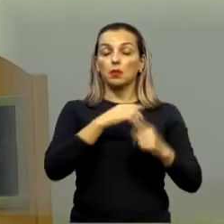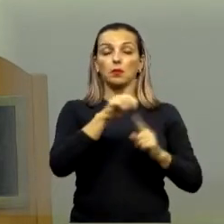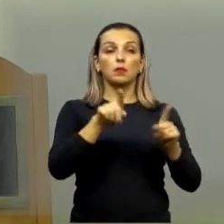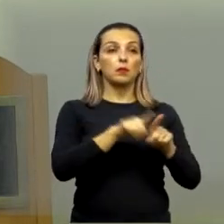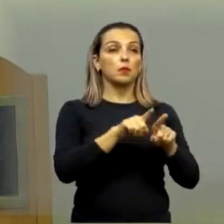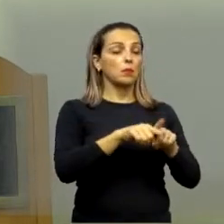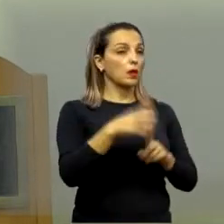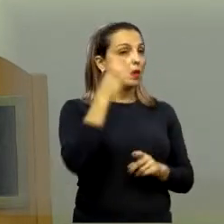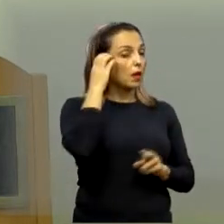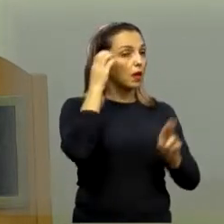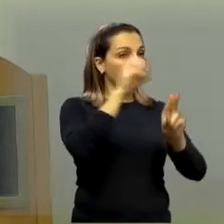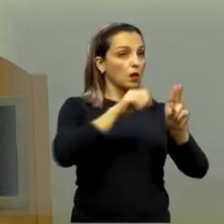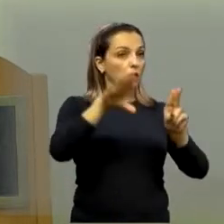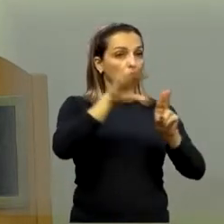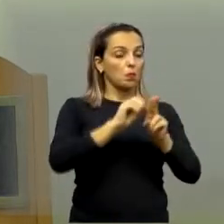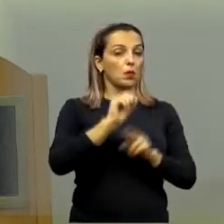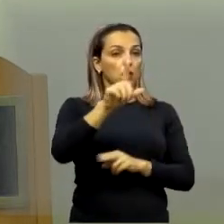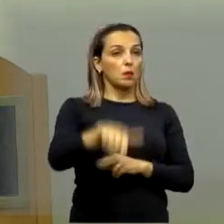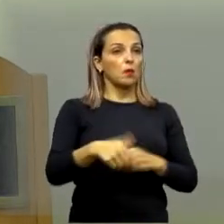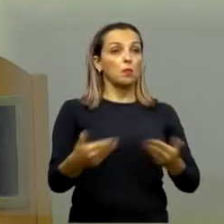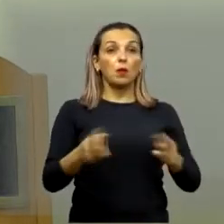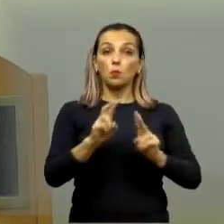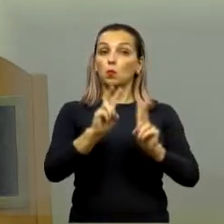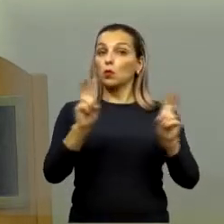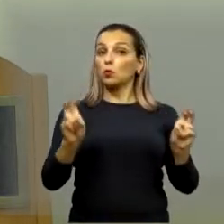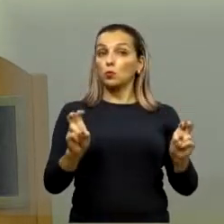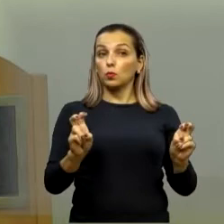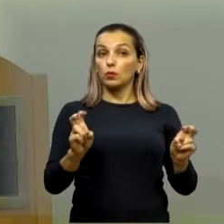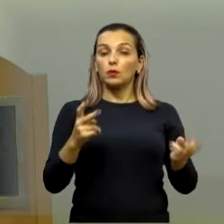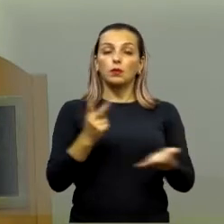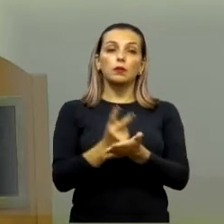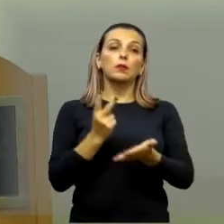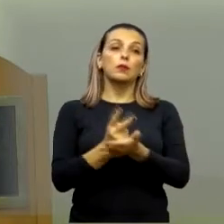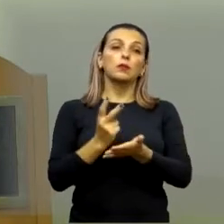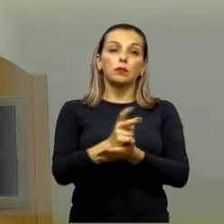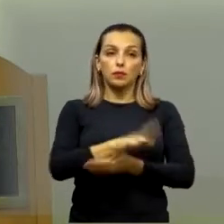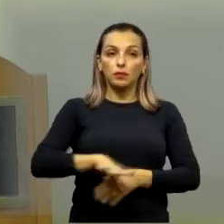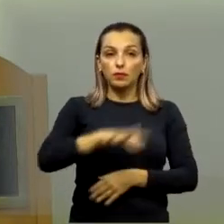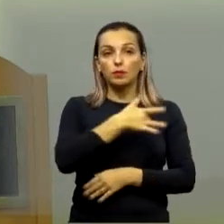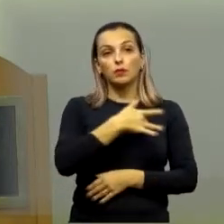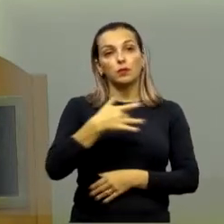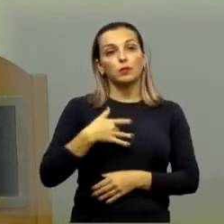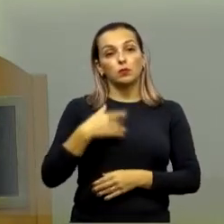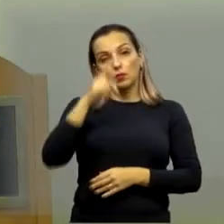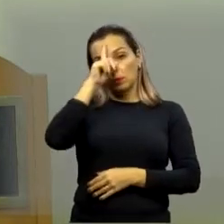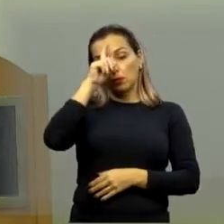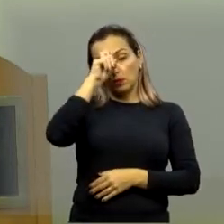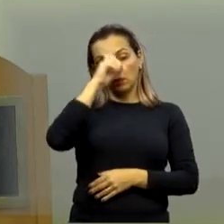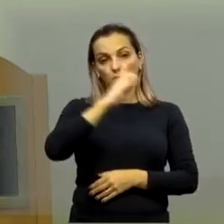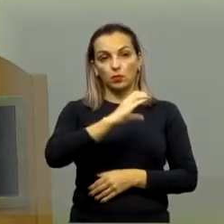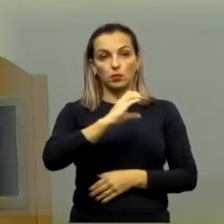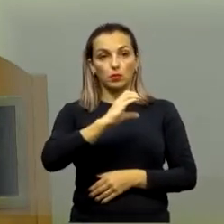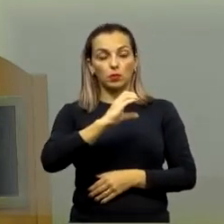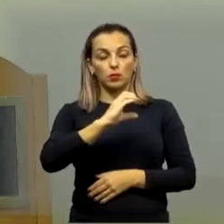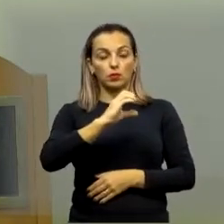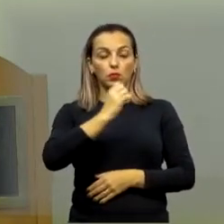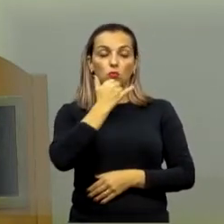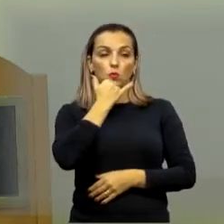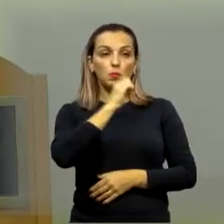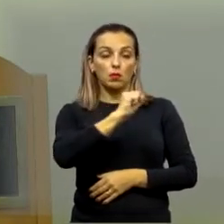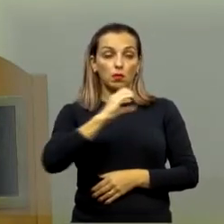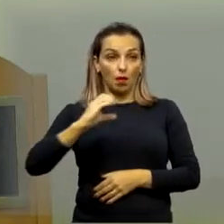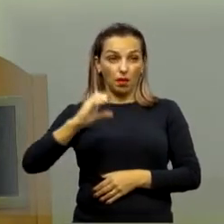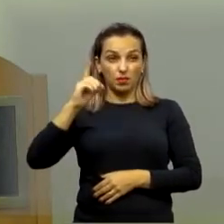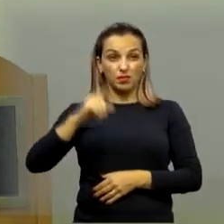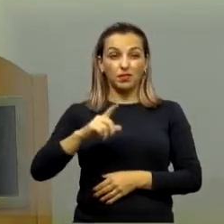near é mais tarde a gente vamos começar o assunto aqui como sempre né falar de saúde falar da Santa Casa não tá fácil gente os